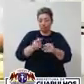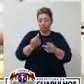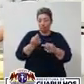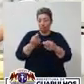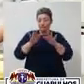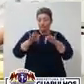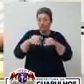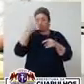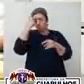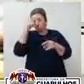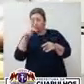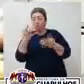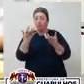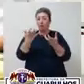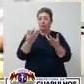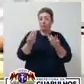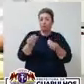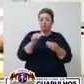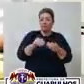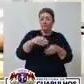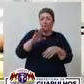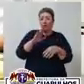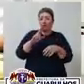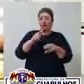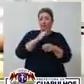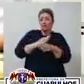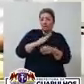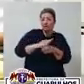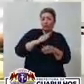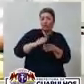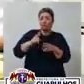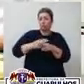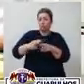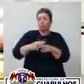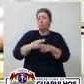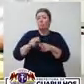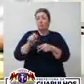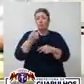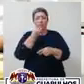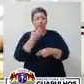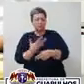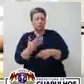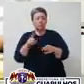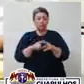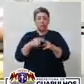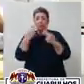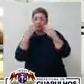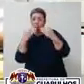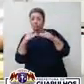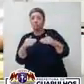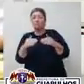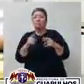Nessa parte aqui, para finalizar, fica a critério de vocês. Se quiser colocar mais um pouquinho de raspas de chocolate, fica legal